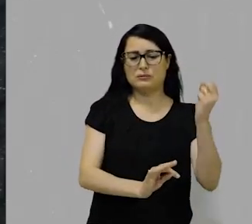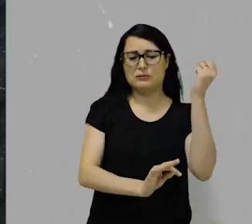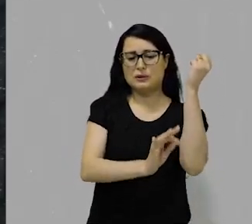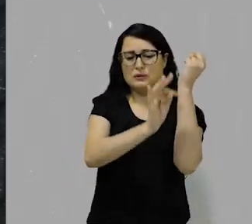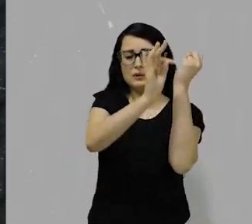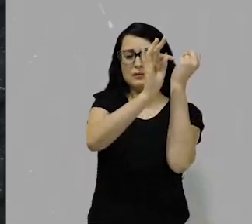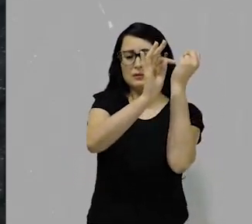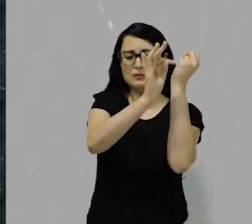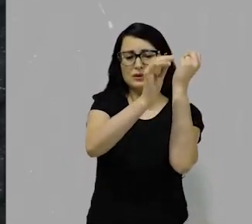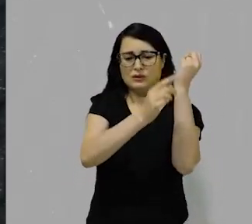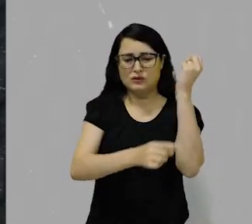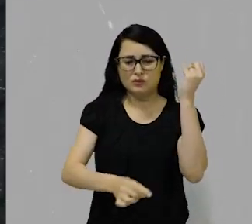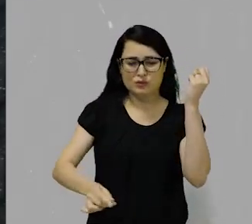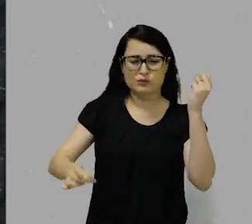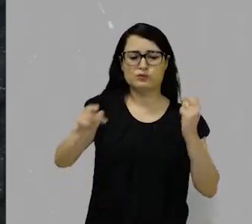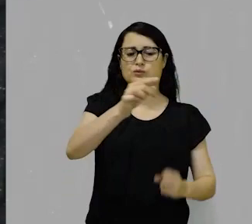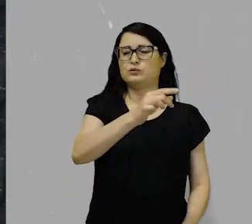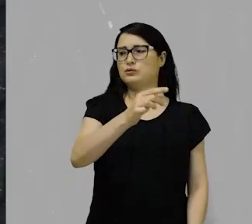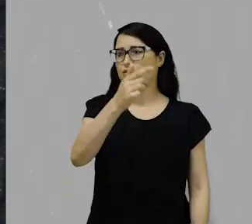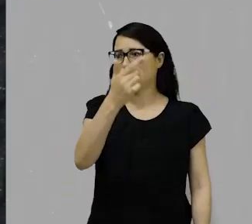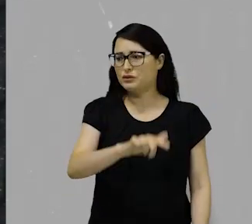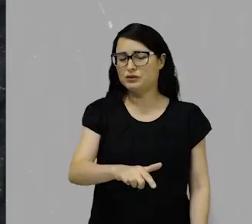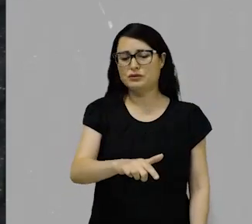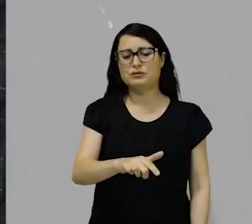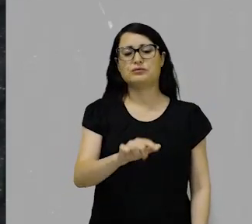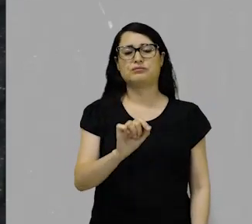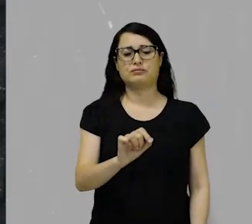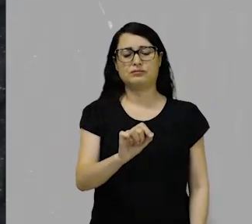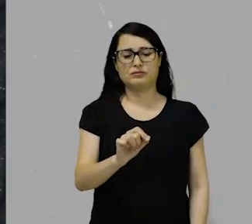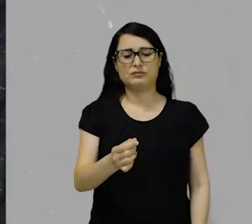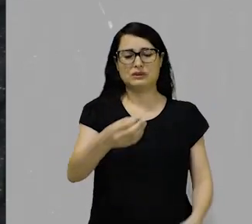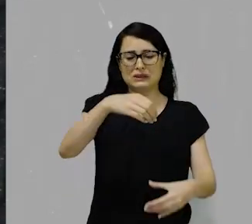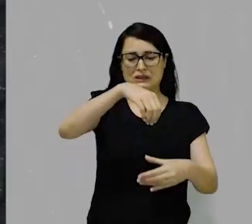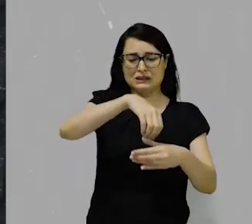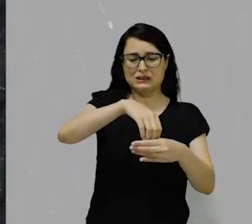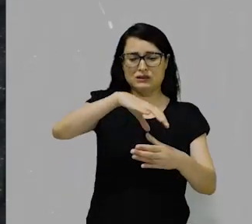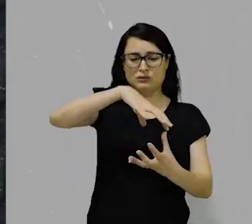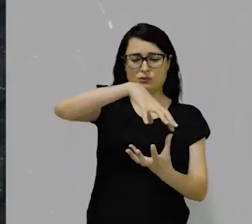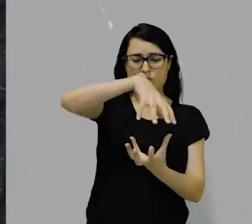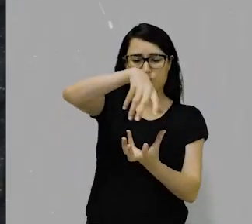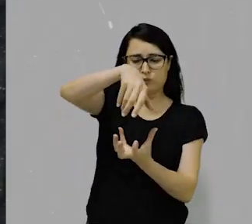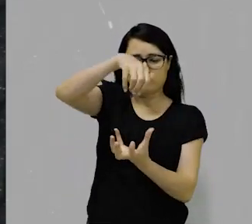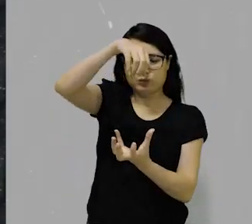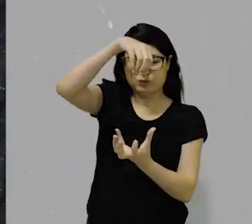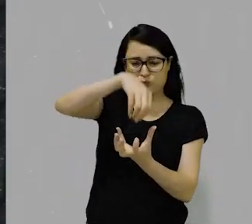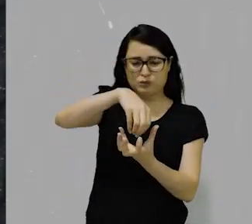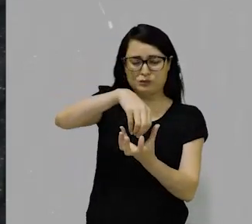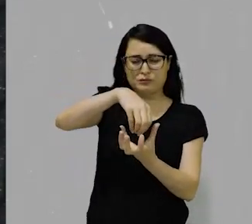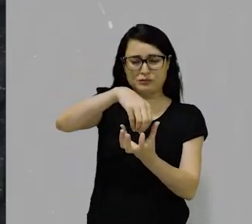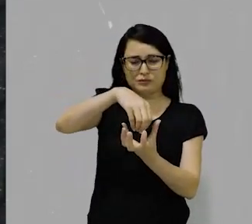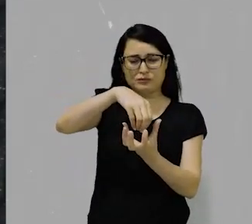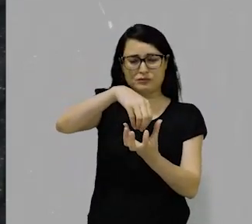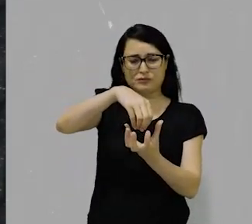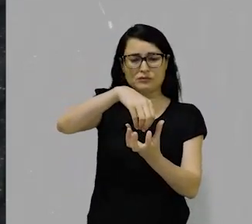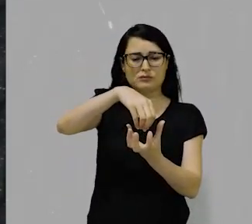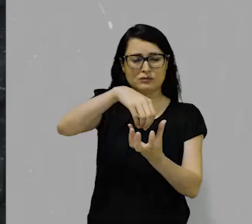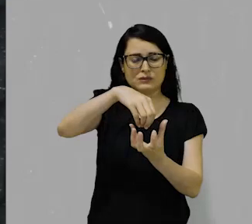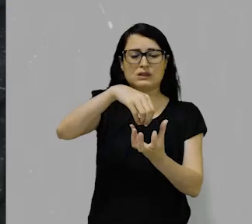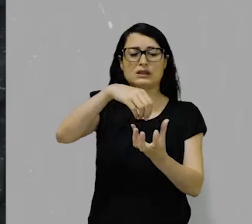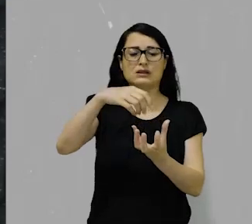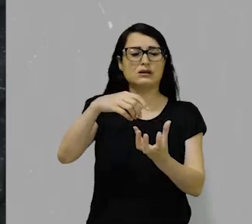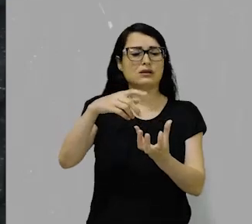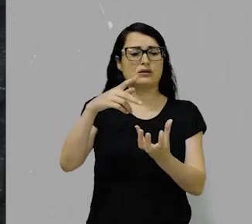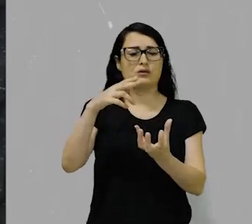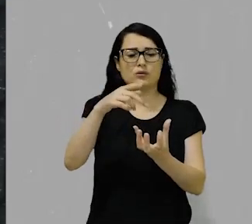novo, sobe. O que acontece no interior do planeta, galera, acontece como se fosse uma verdadeira escada rolante,